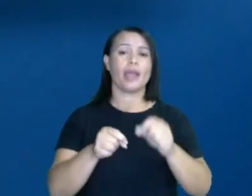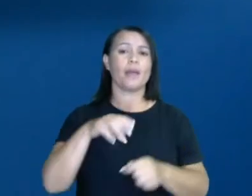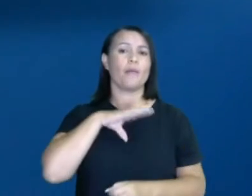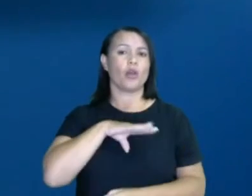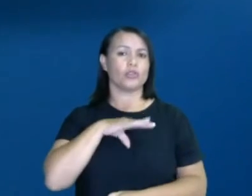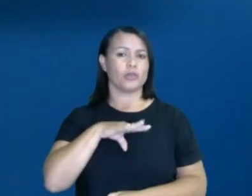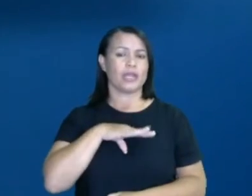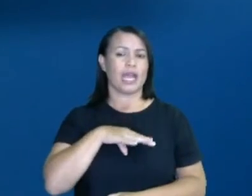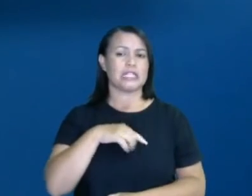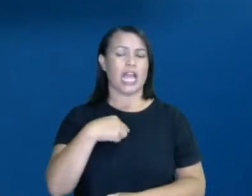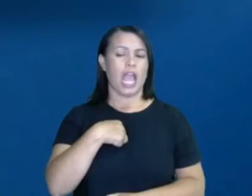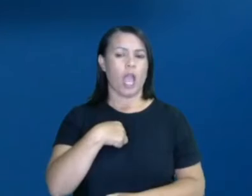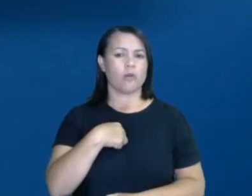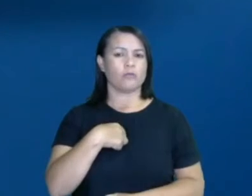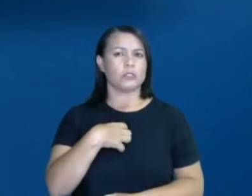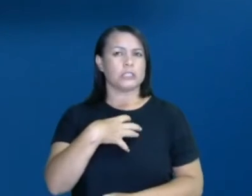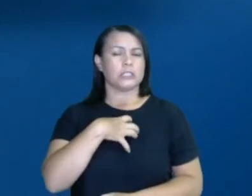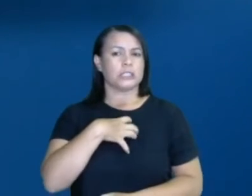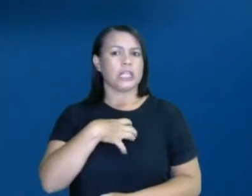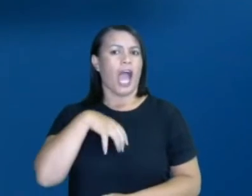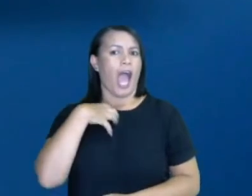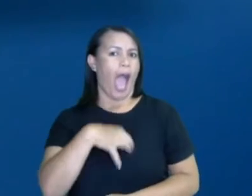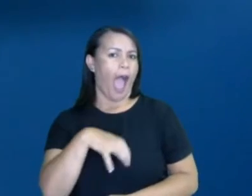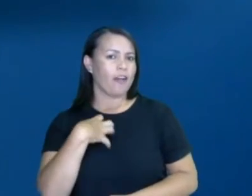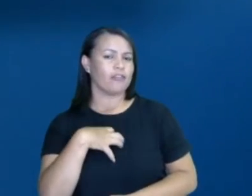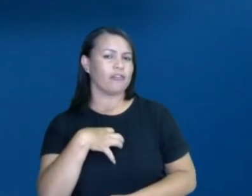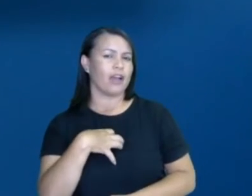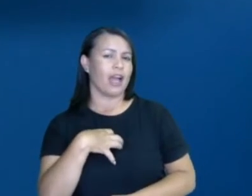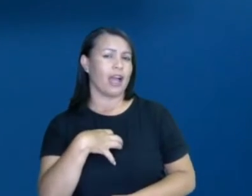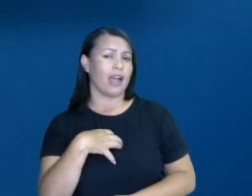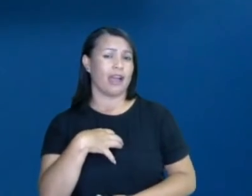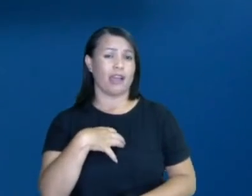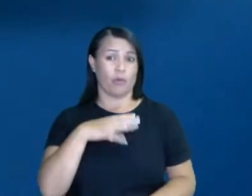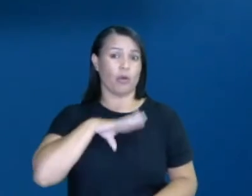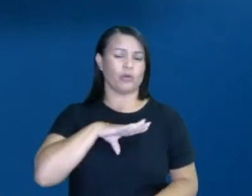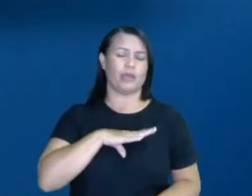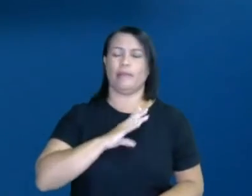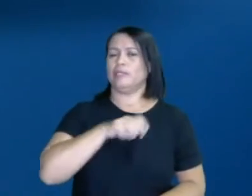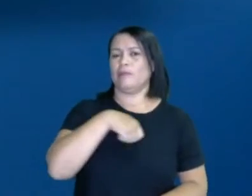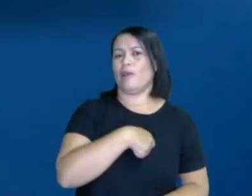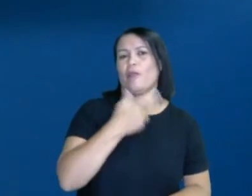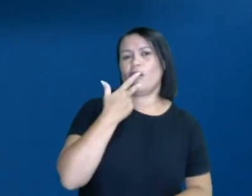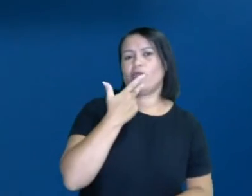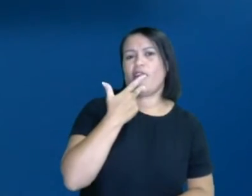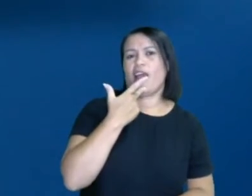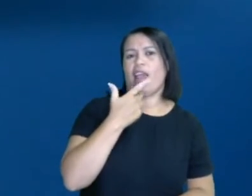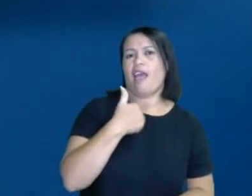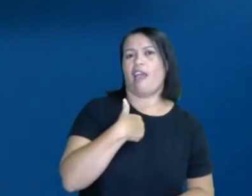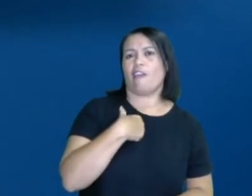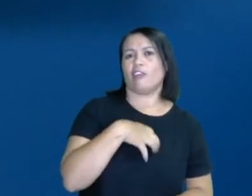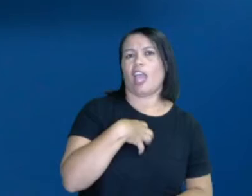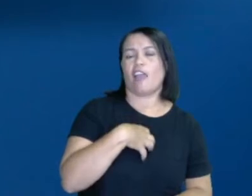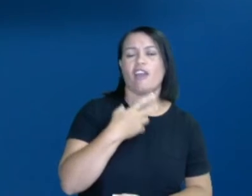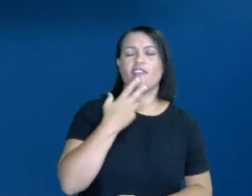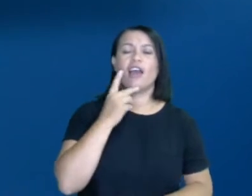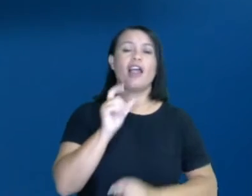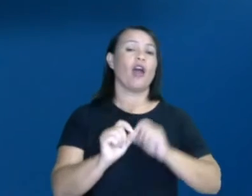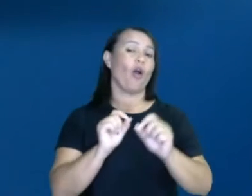assim, fiquei com raiva. Em espanhol a gente não diz fiquei com raiva, a gente diz me